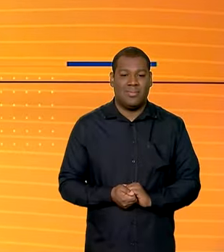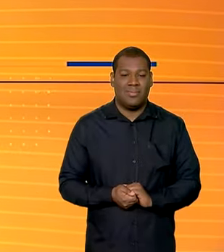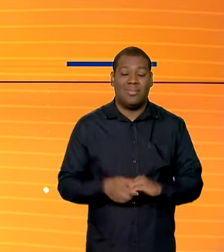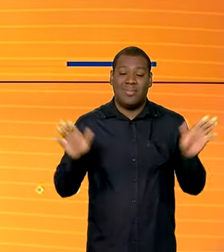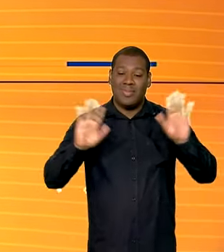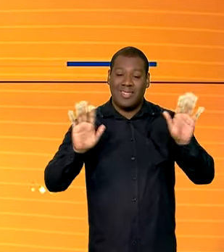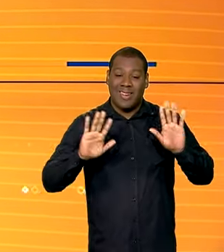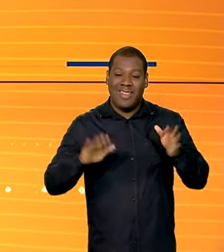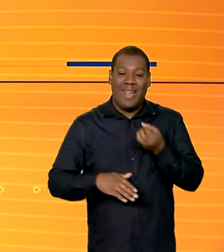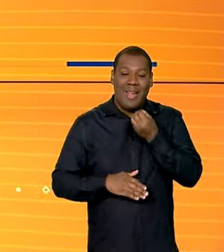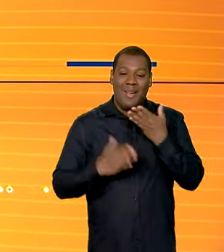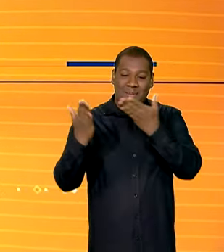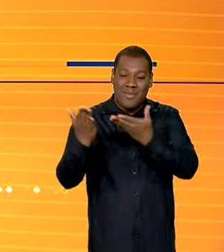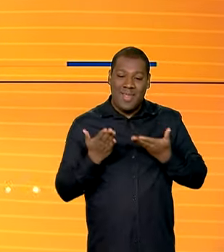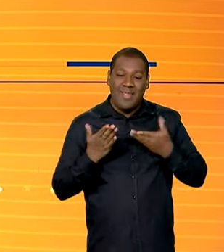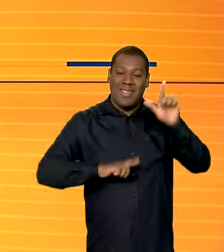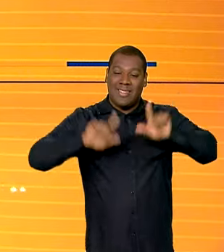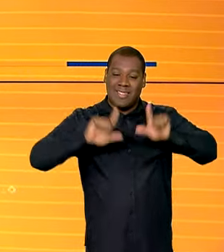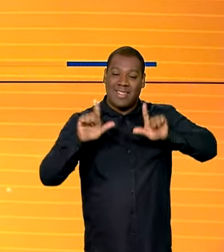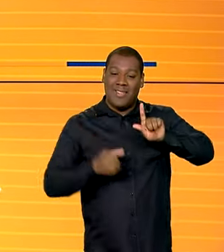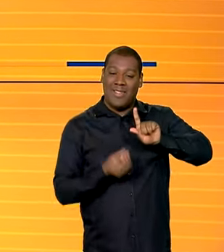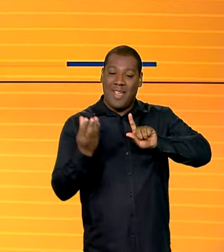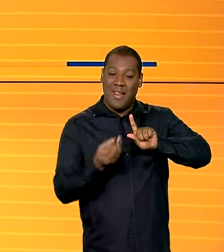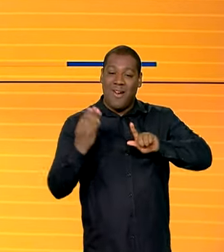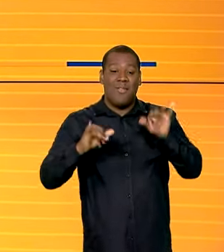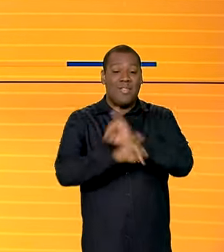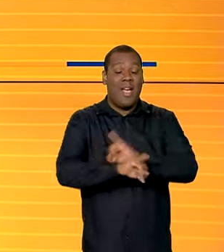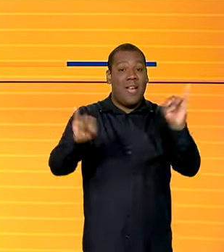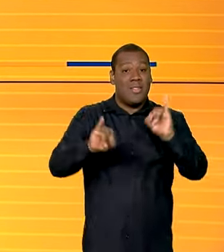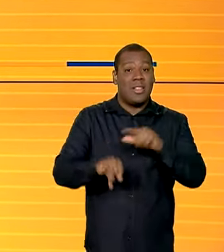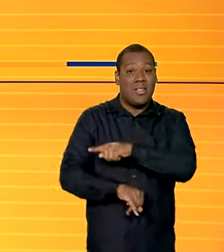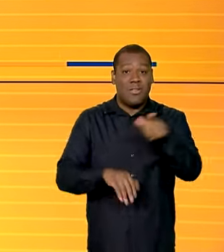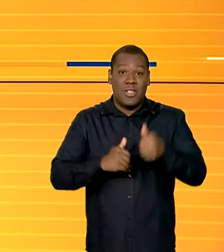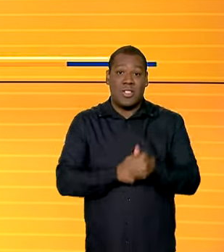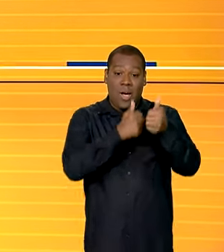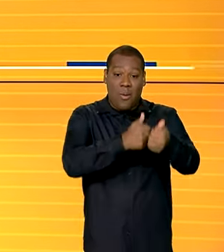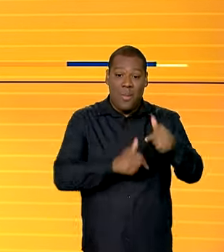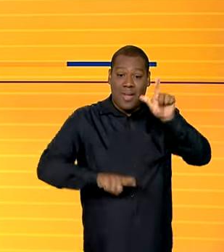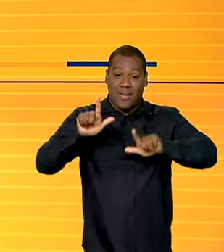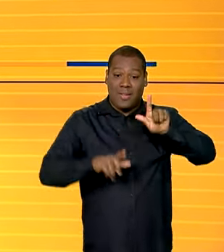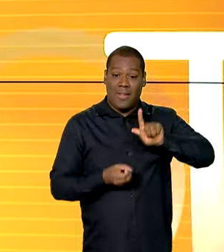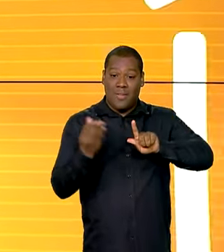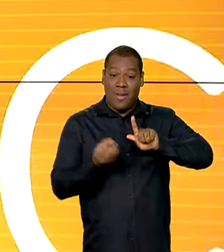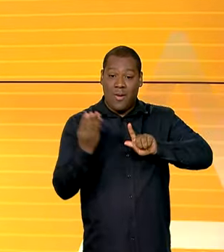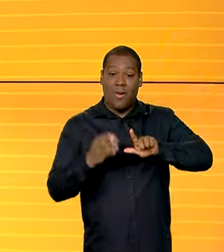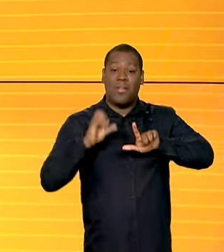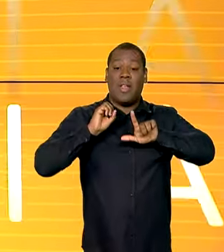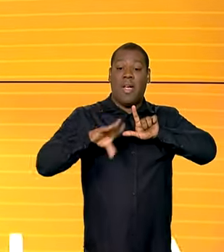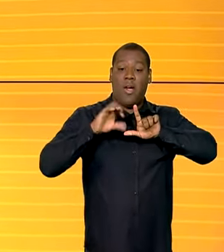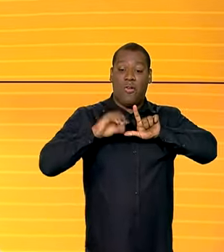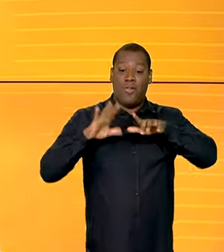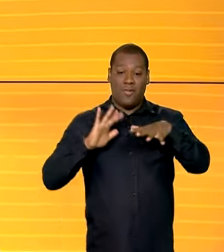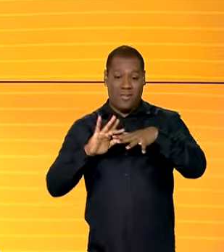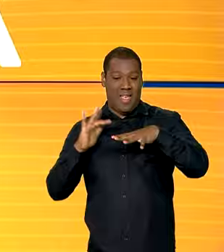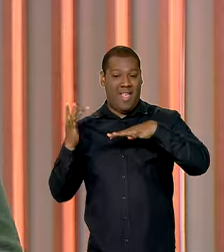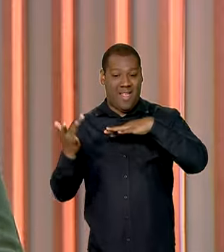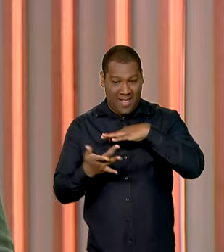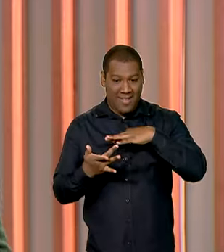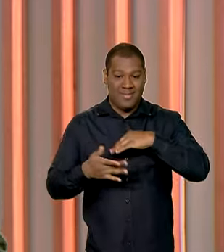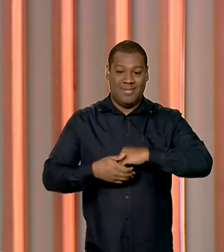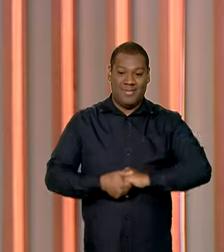Olá, seja muito bem-vindo ao canal GOV. E lembrando que você pode nos acompanhar também ao vivo pelas redes sociais.